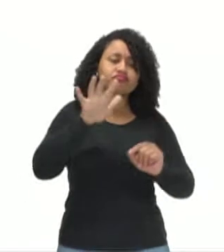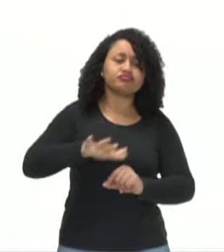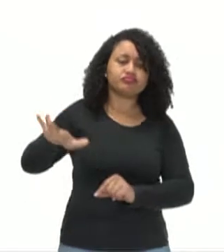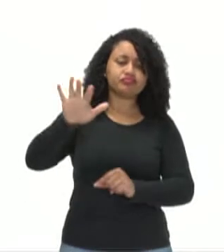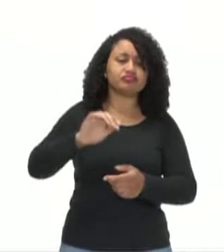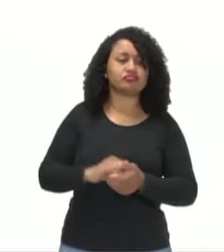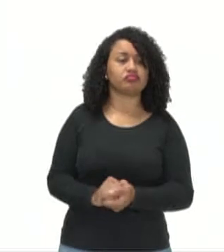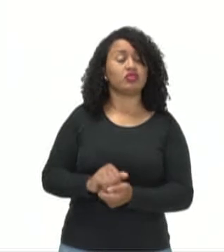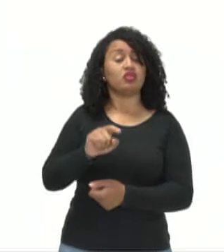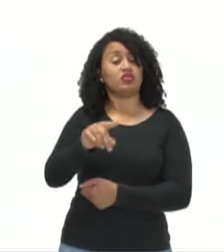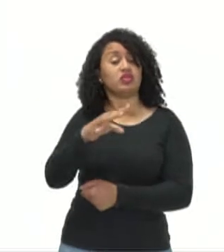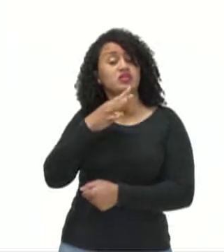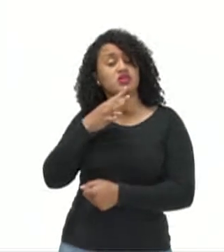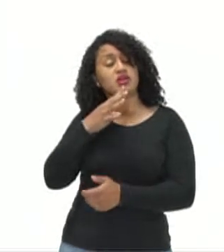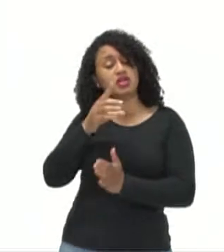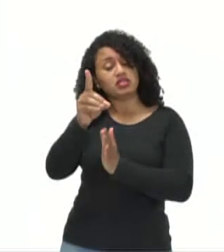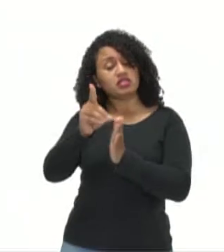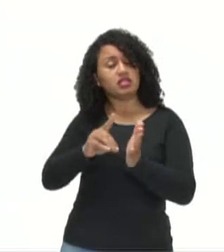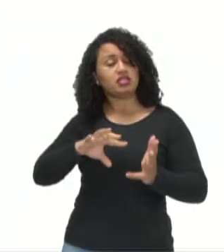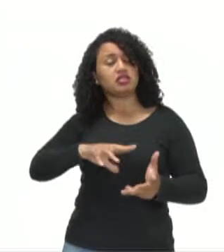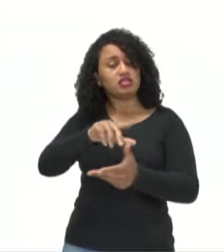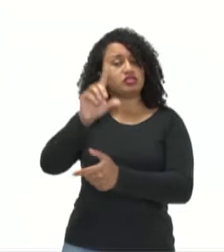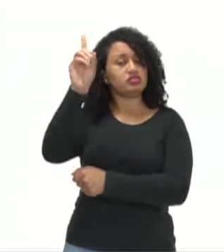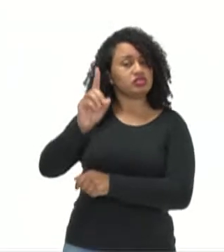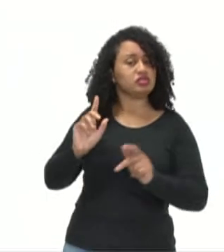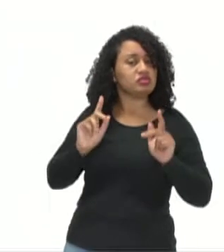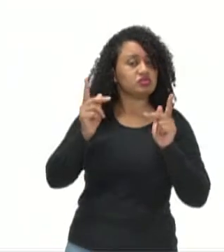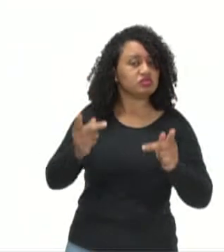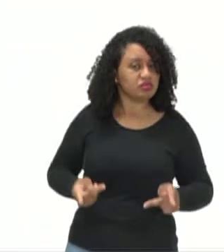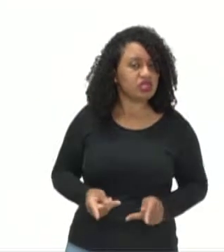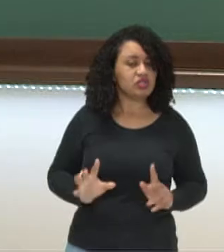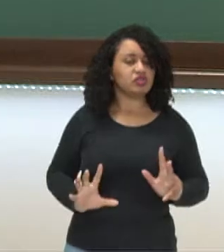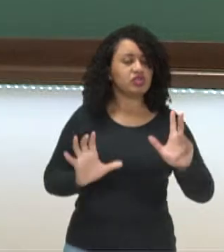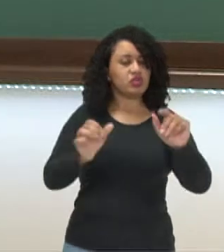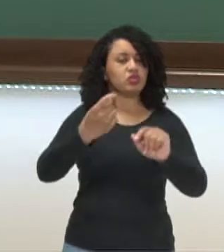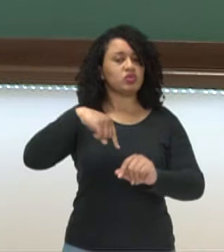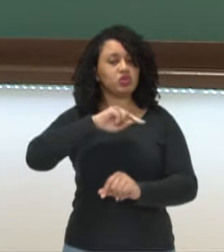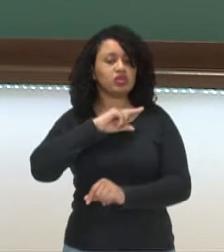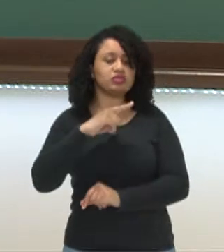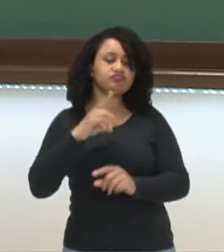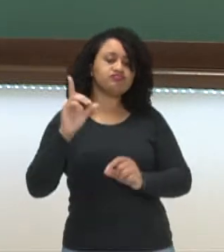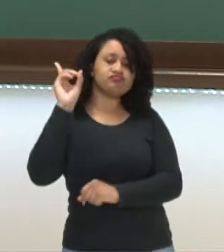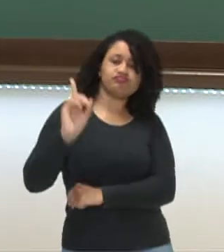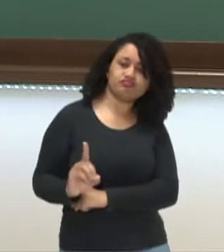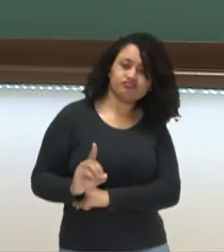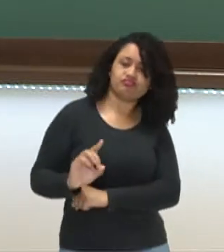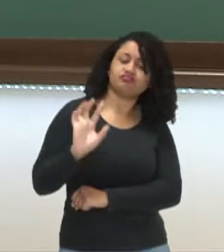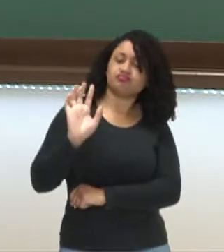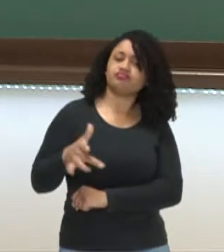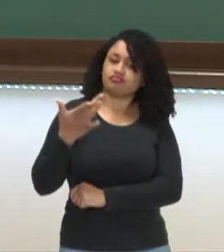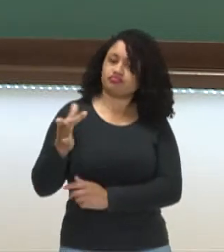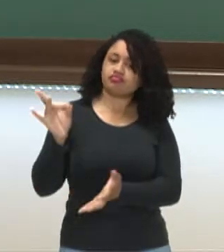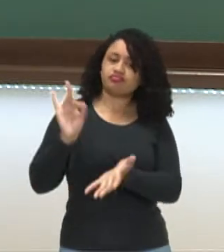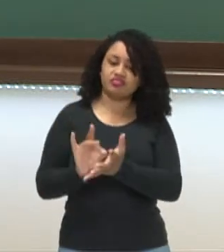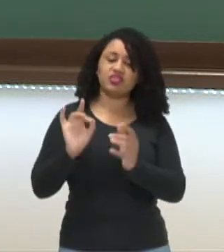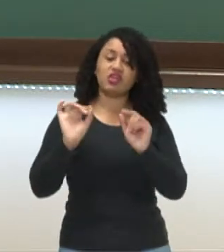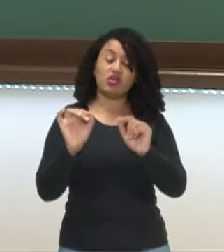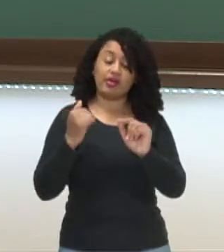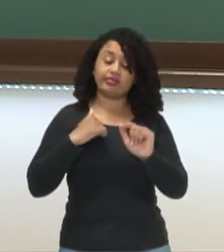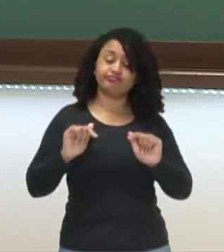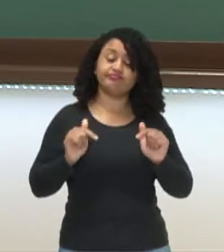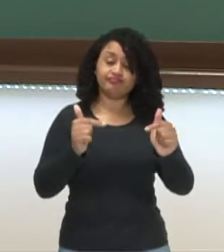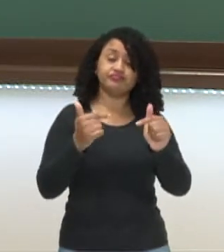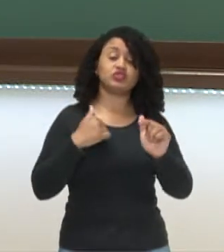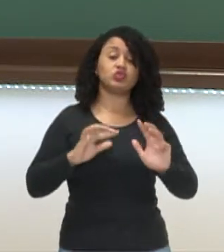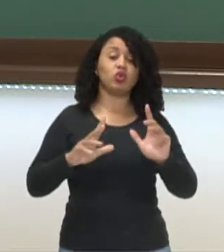falar da Declaração Universal dos Direitos Humanos, que todos nós temos direitos? Será que ela realmente é devidamente aplicada por